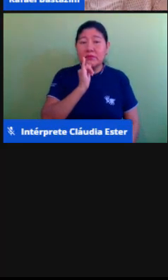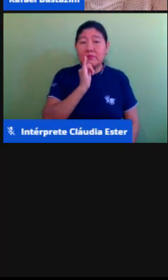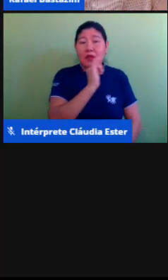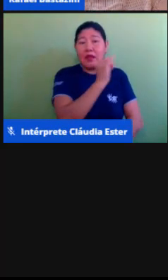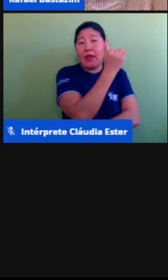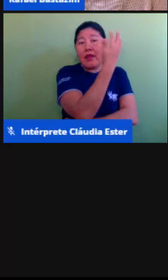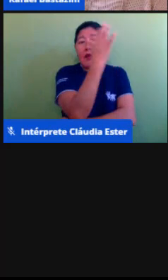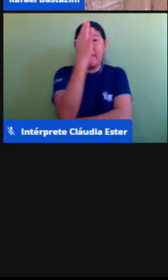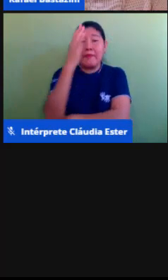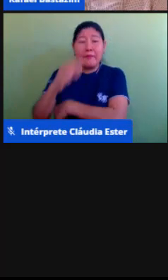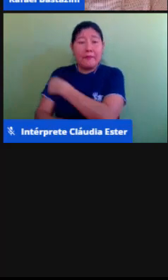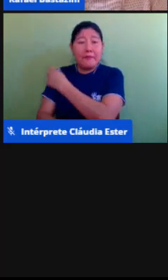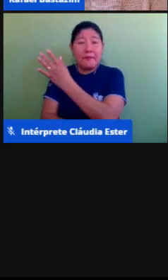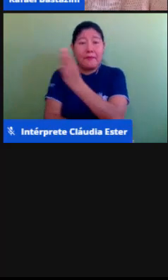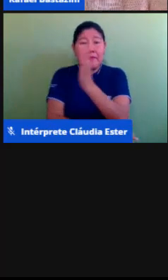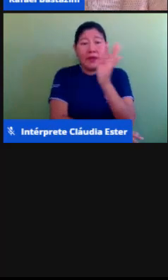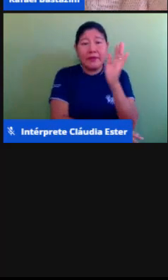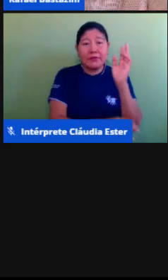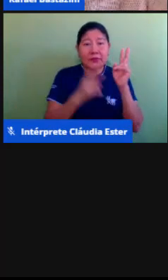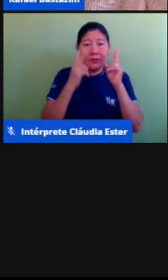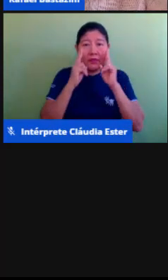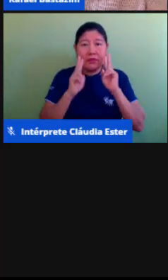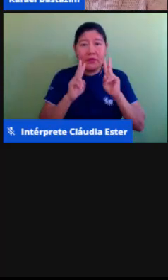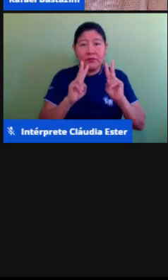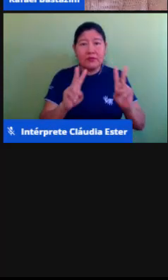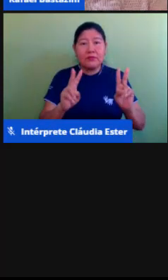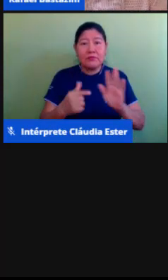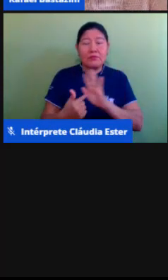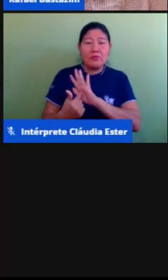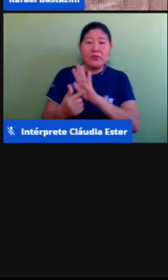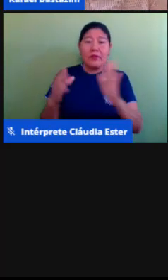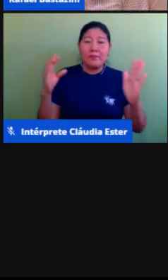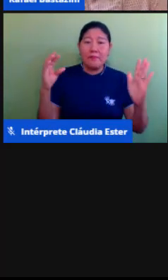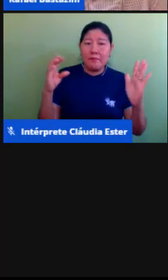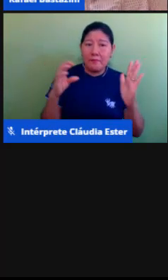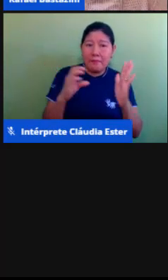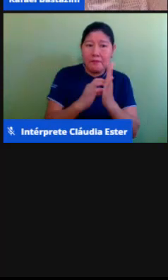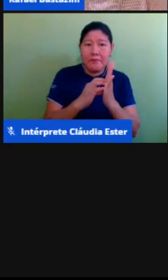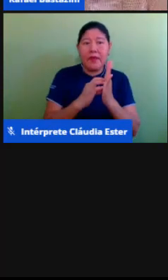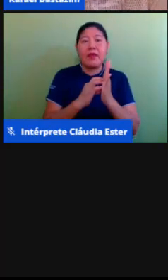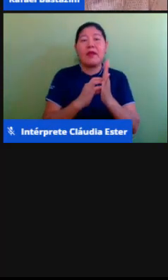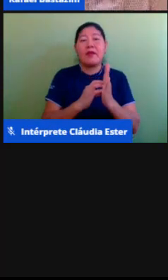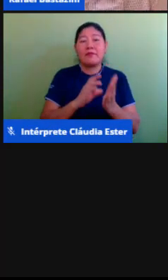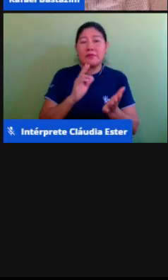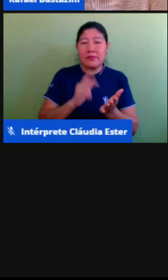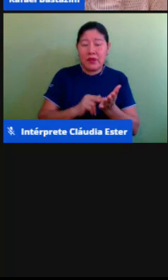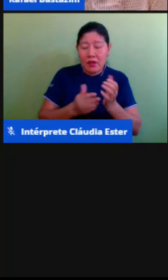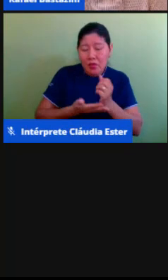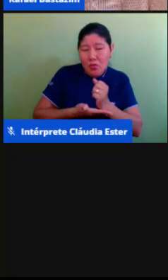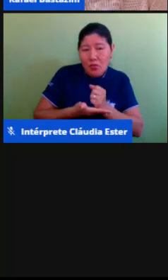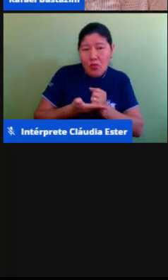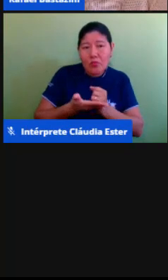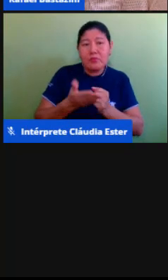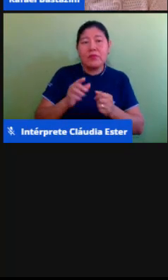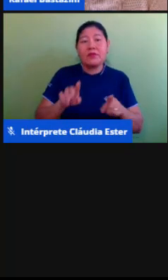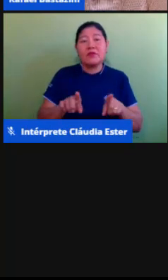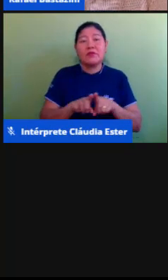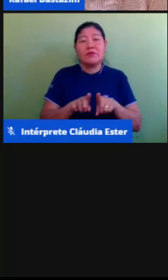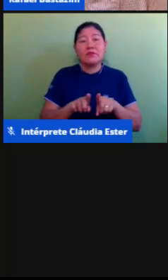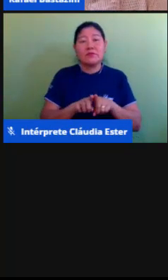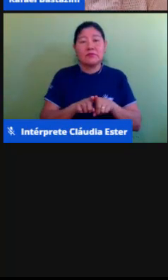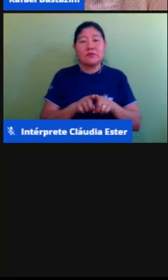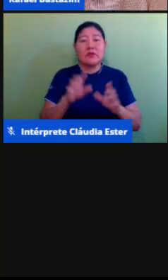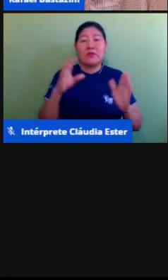paisagem enquanto marca, matriz e mudanças. Marcas, porque ela é expressão da ação